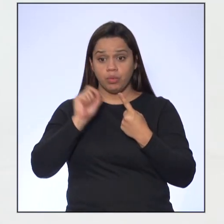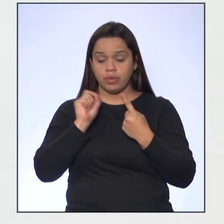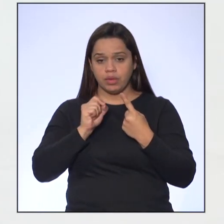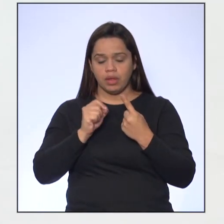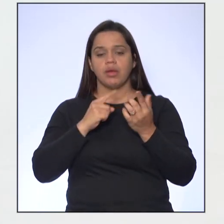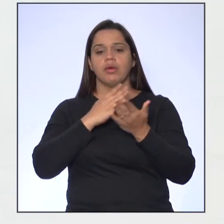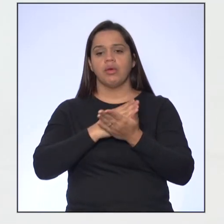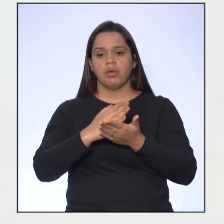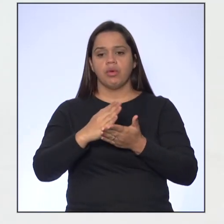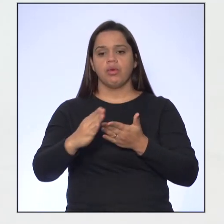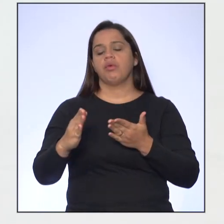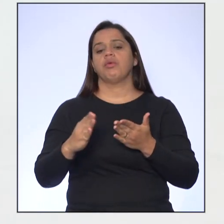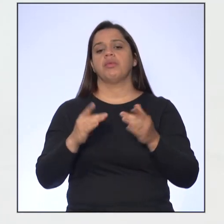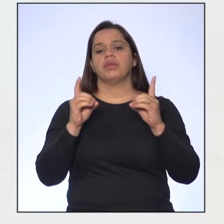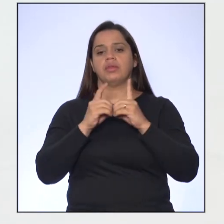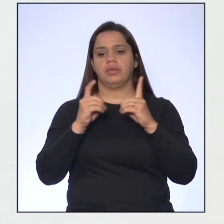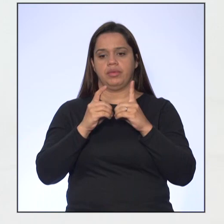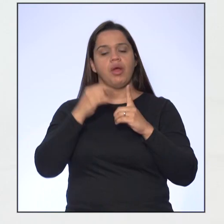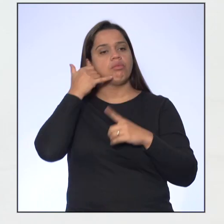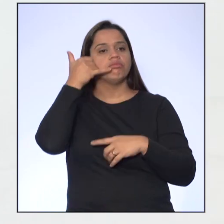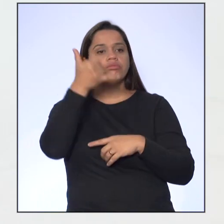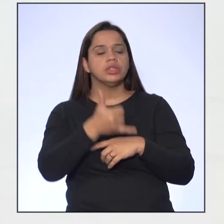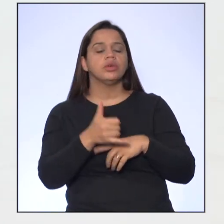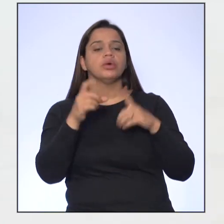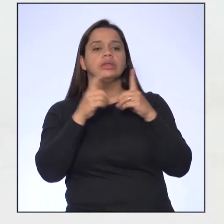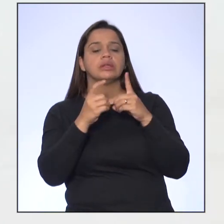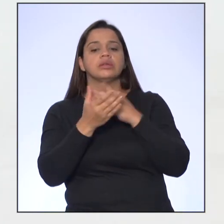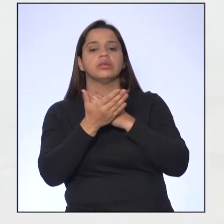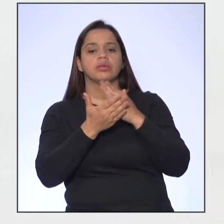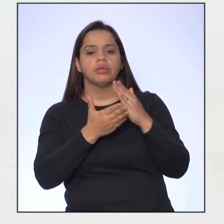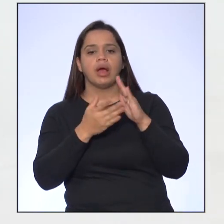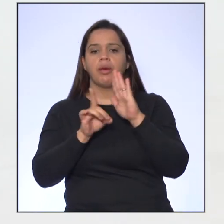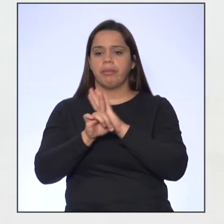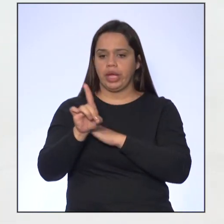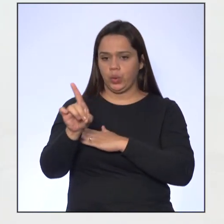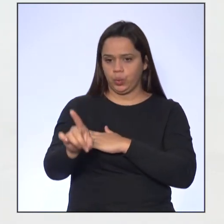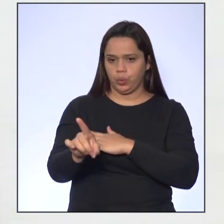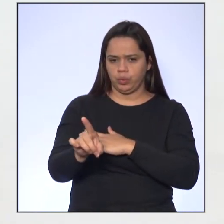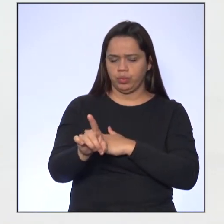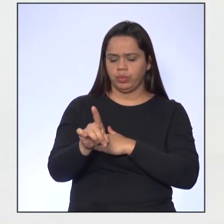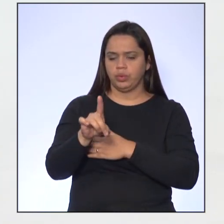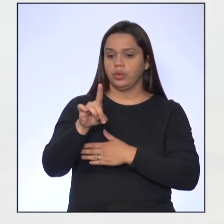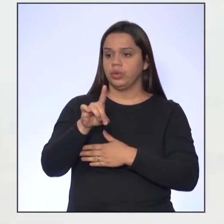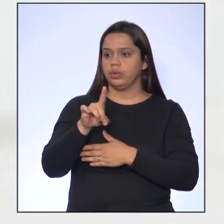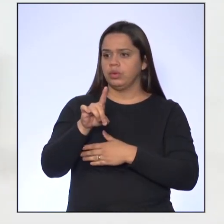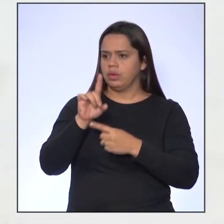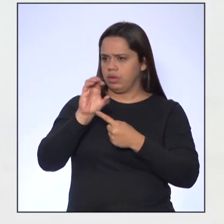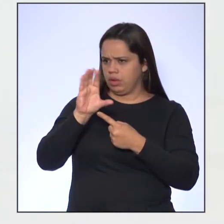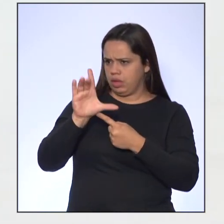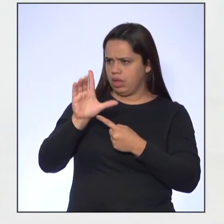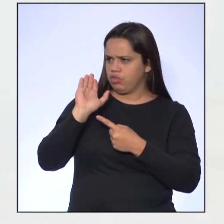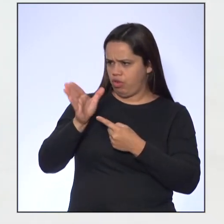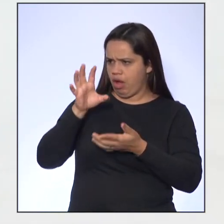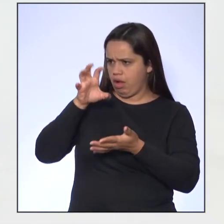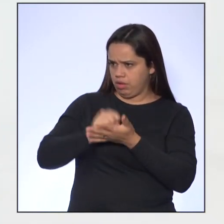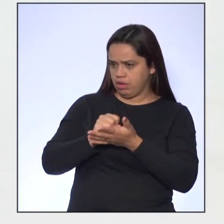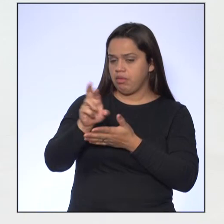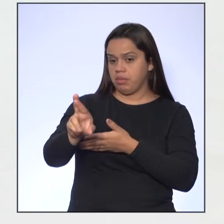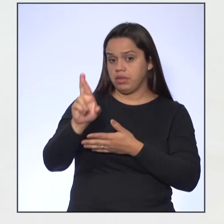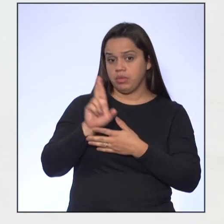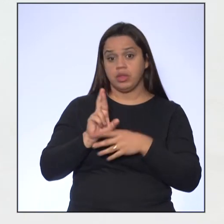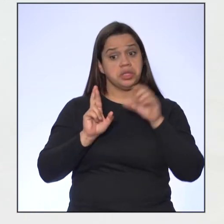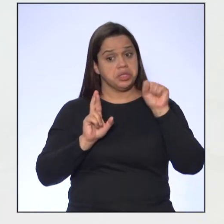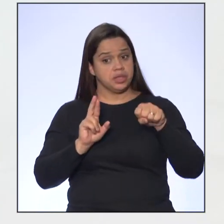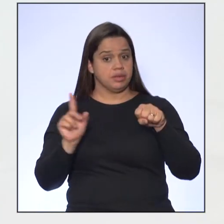a pessoa ligou, é iniciar o atendimento. Aí eu pergunto, né? Cliente, você é cadastrado? O cliente vai responder sim ou